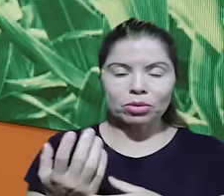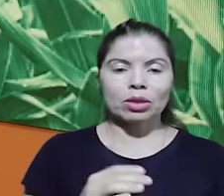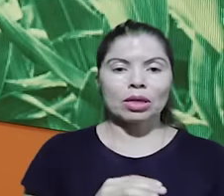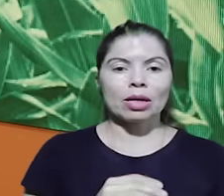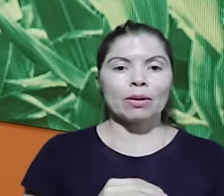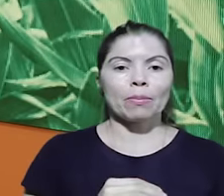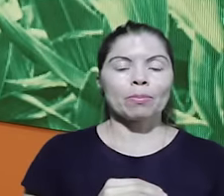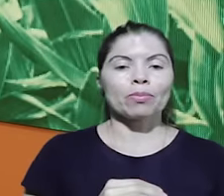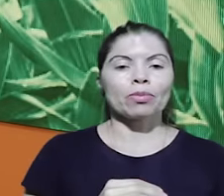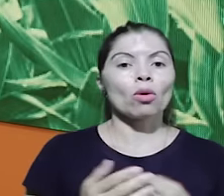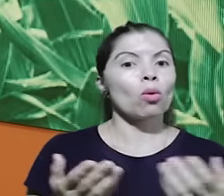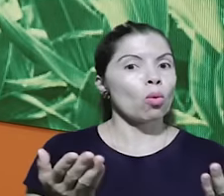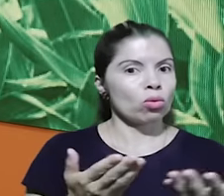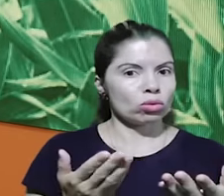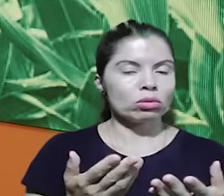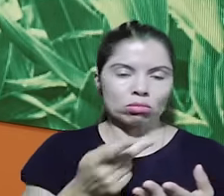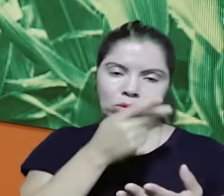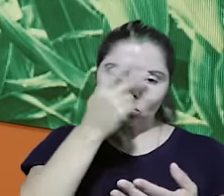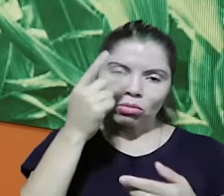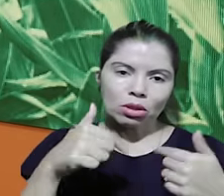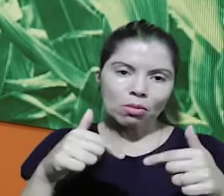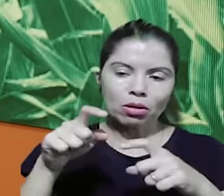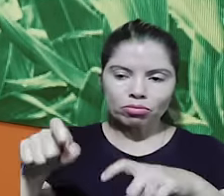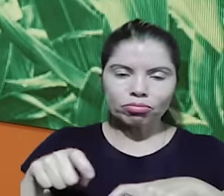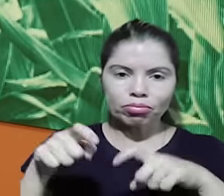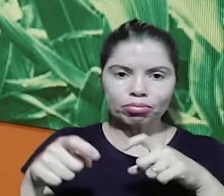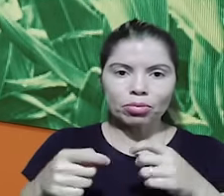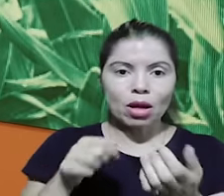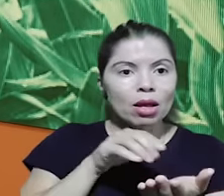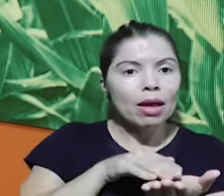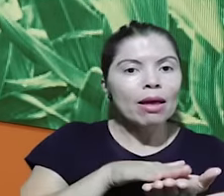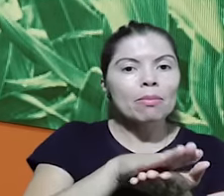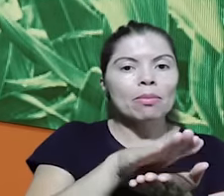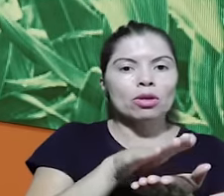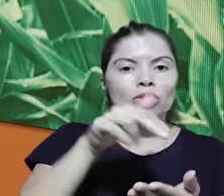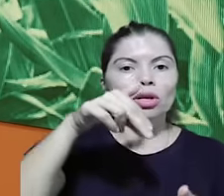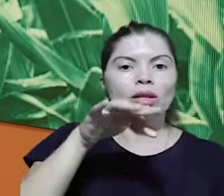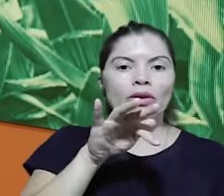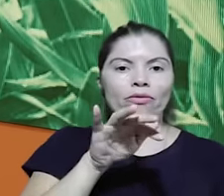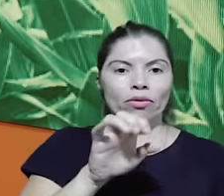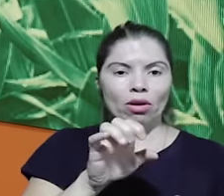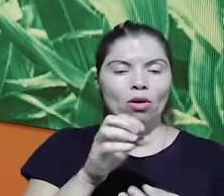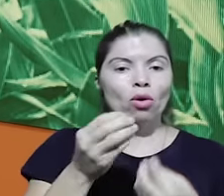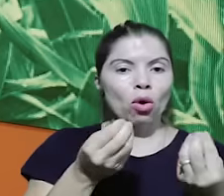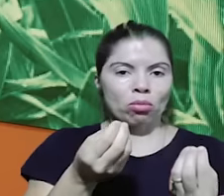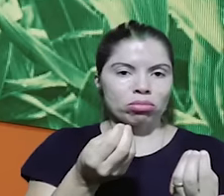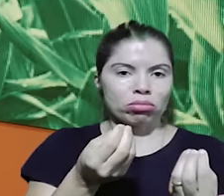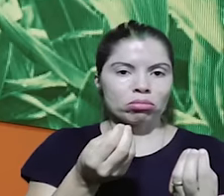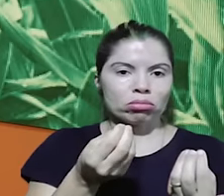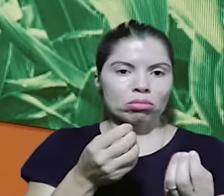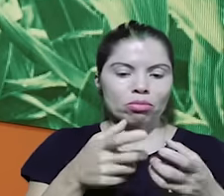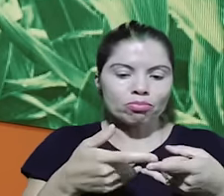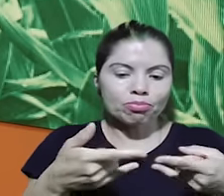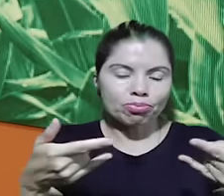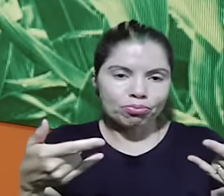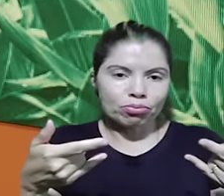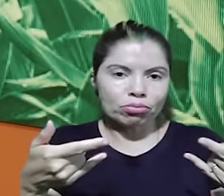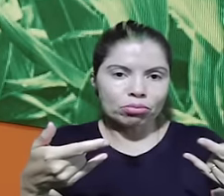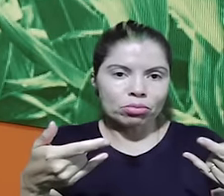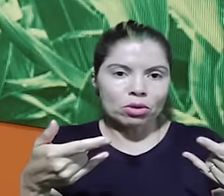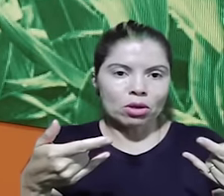produtor ele emite nota fiscal de maneira manual feita através de um talão de notas né